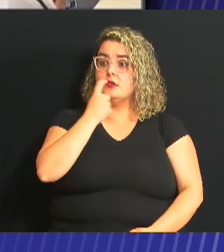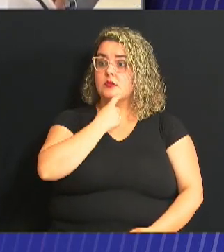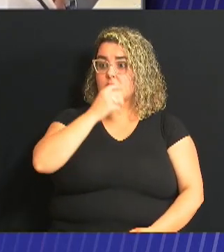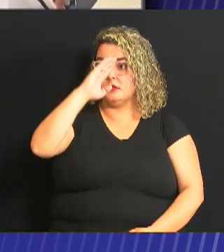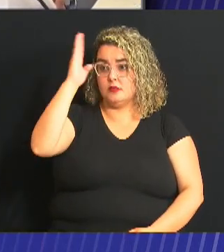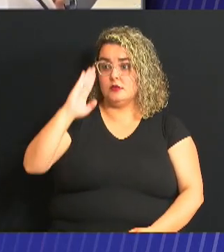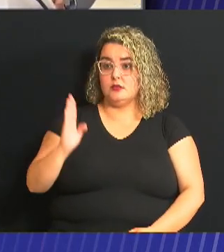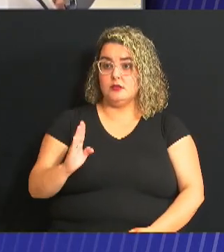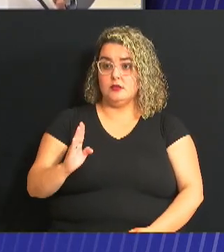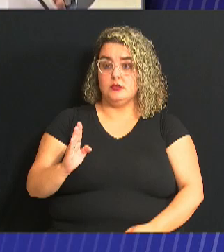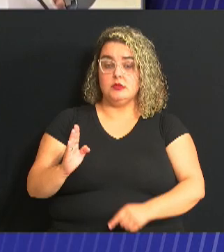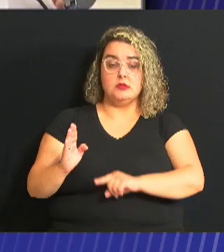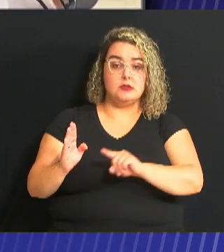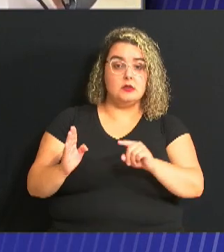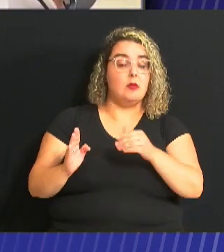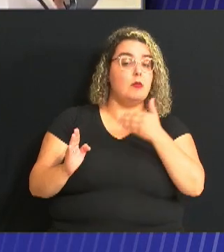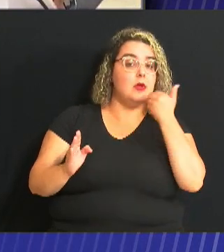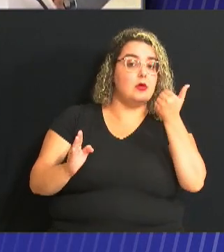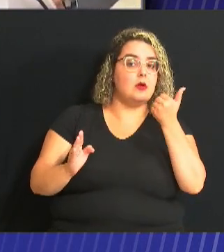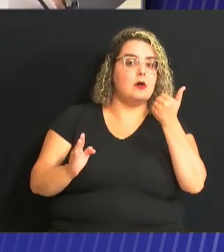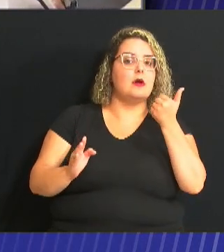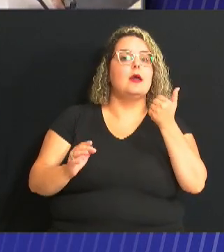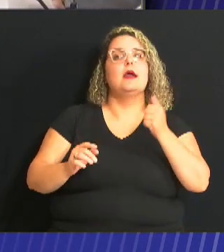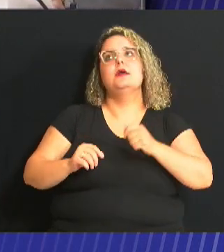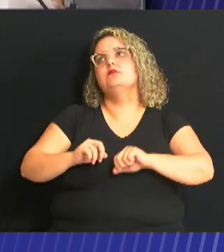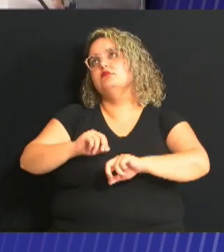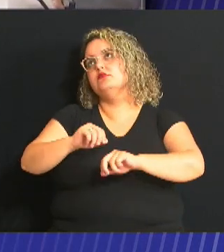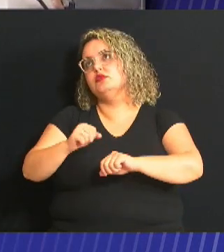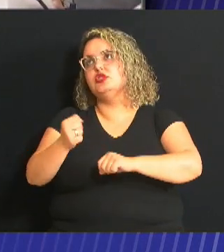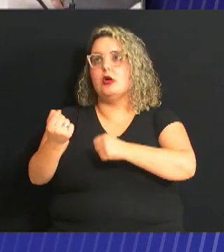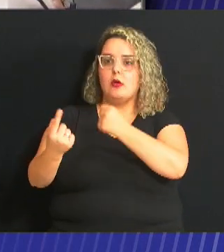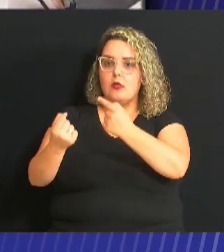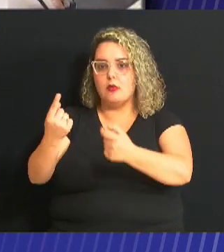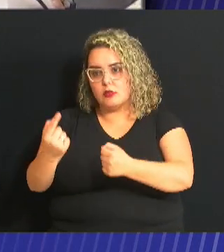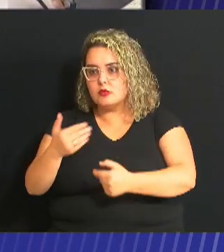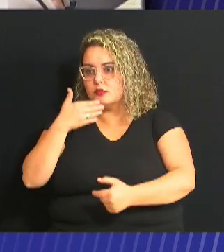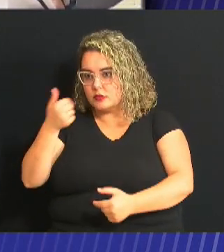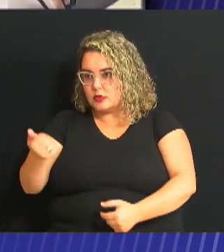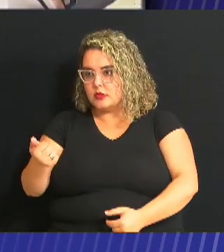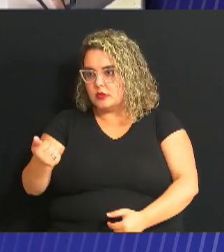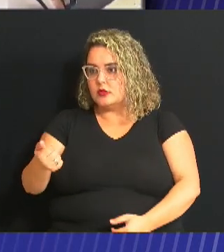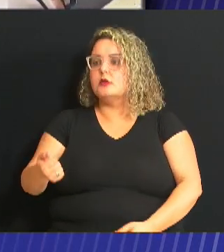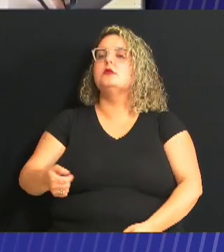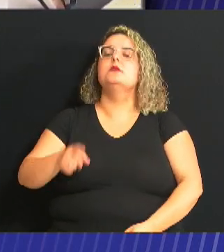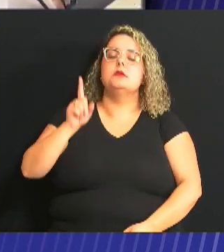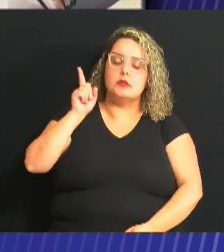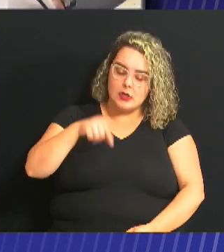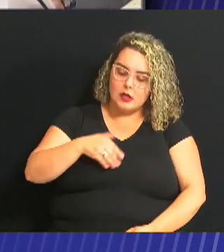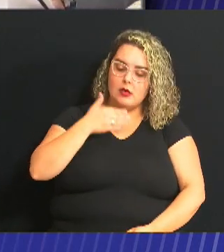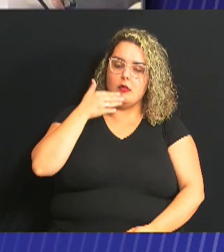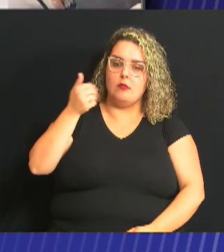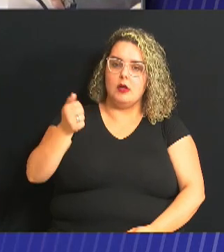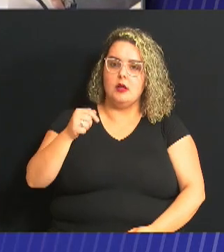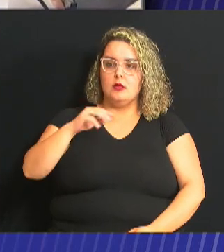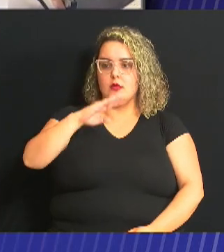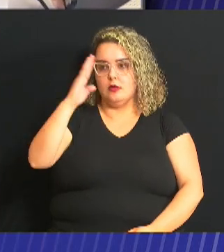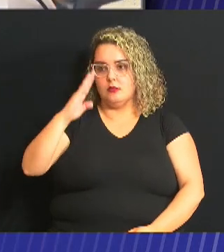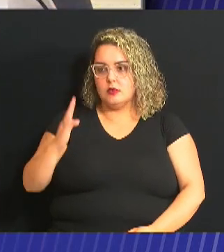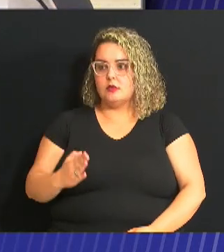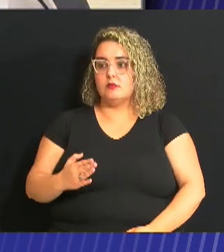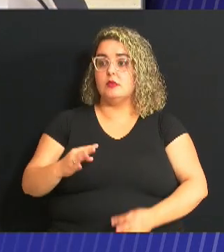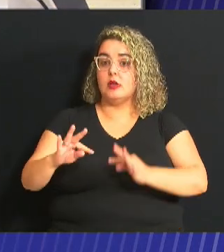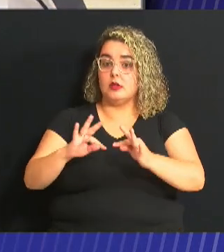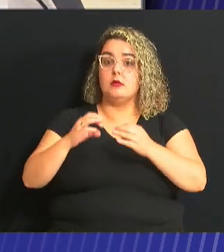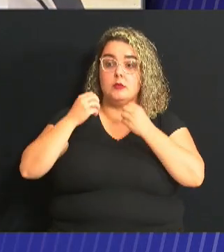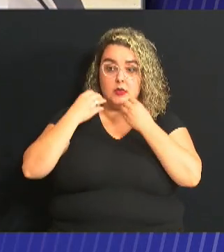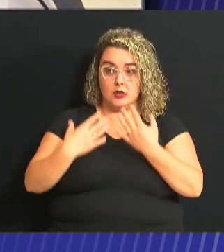é um dos melhores do mundo. Sem sombra de dúvidas, ele tem bom gosto, né? Tecnicamente ele é muito bom,